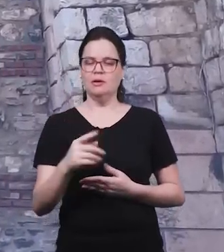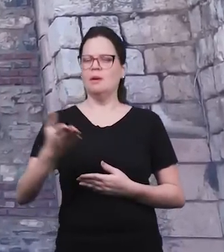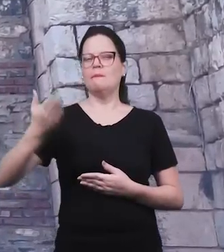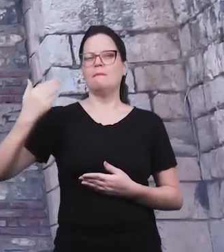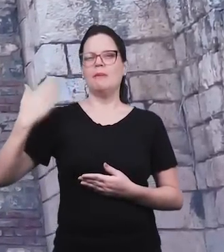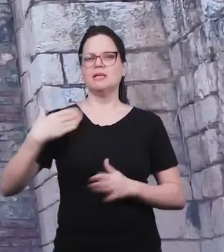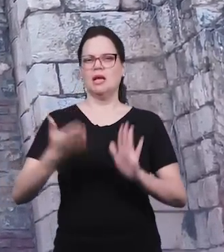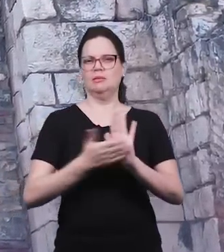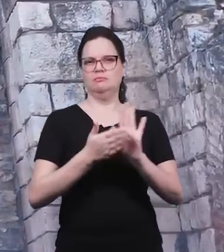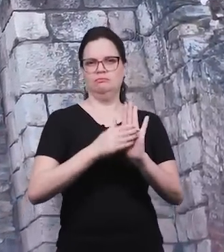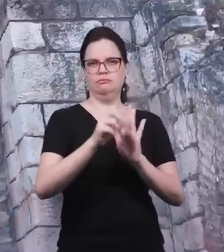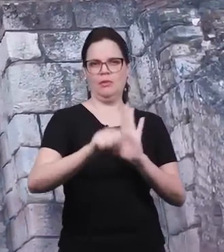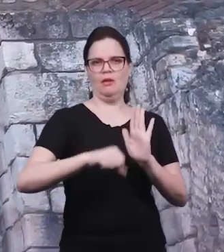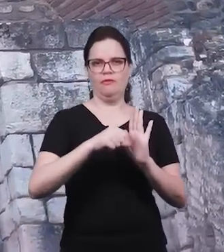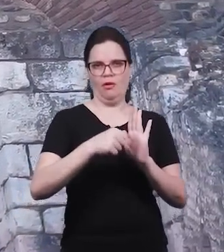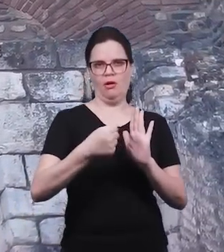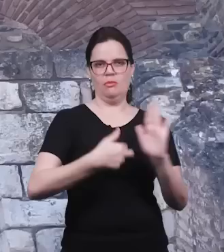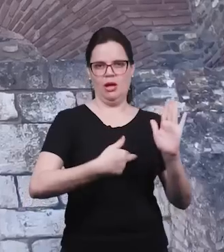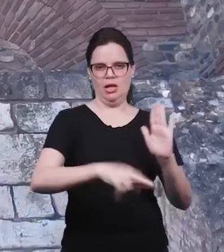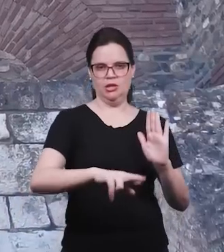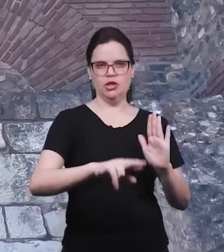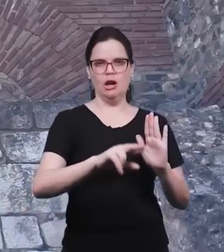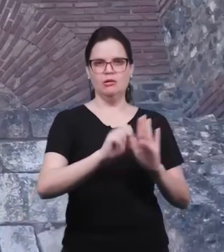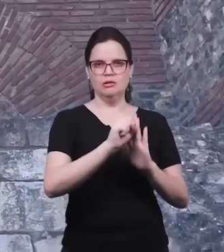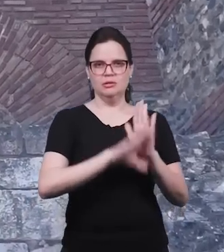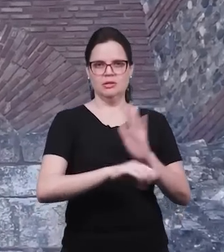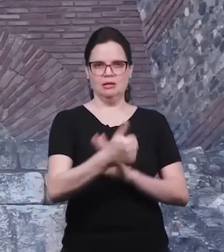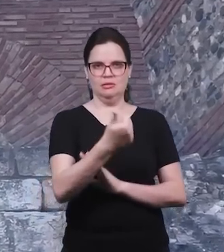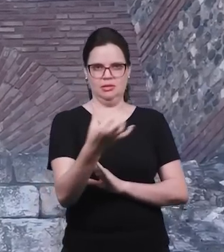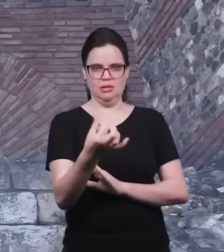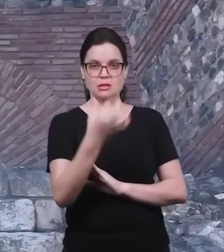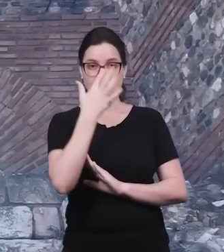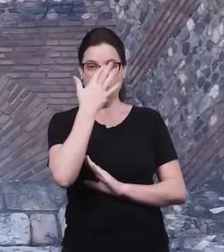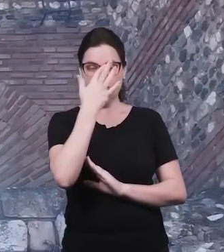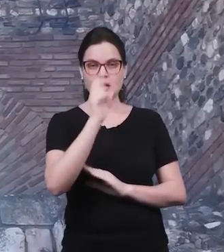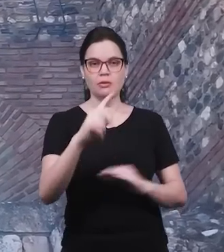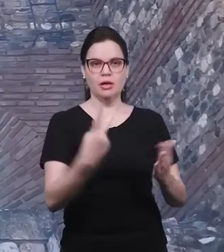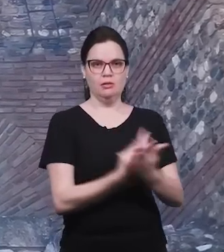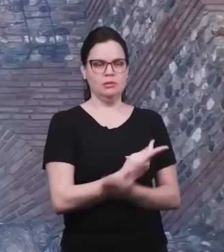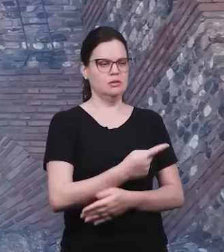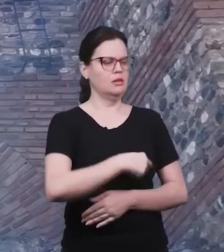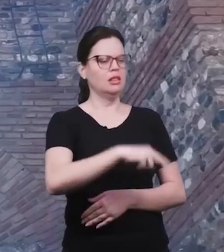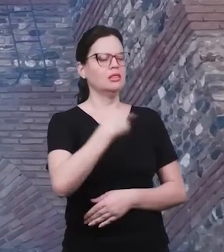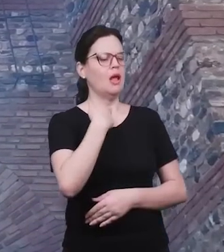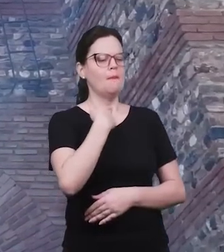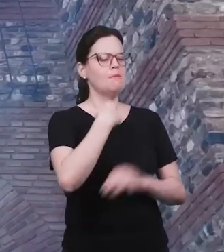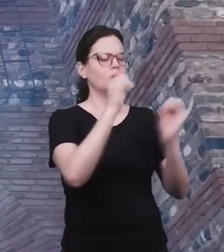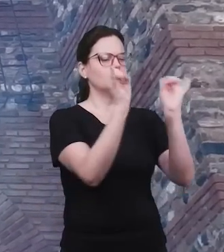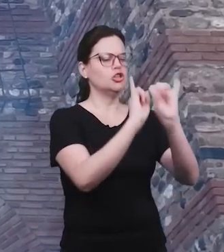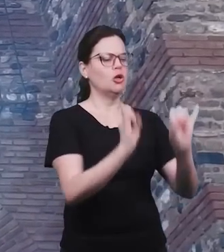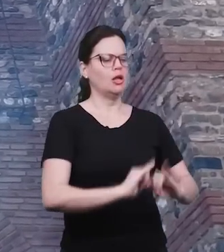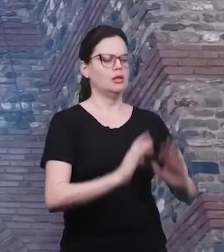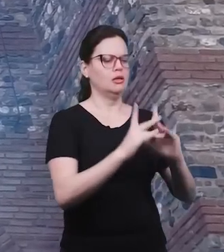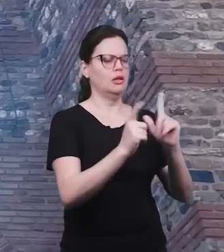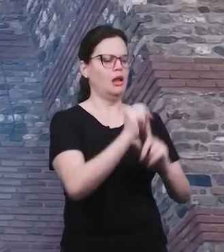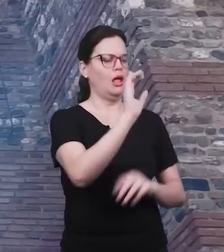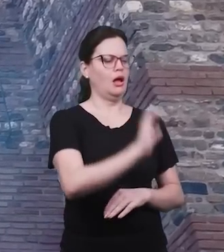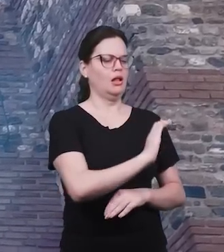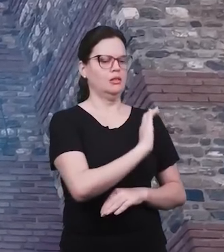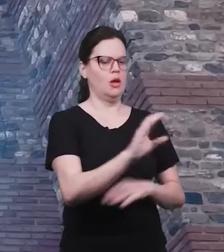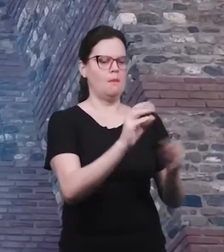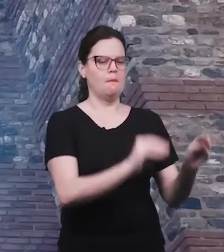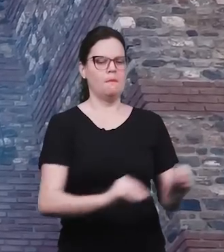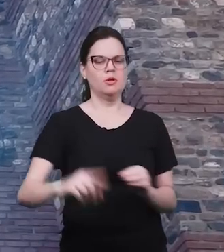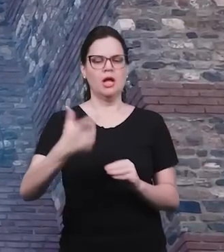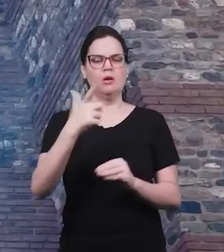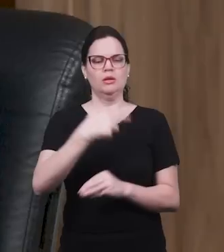ela continuou com os mesmos problemas. Tirou uma idolatria, entrou outra. Agora eu quero só chegar a um